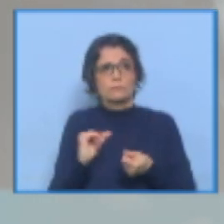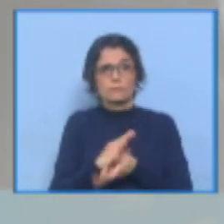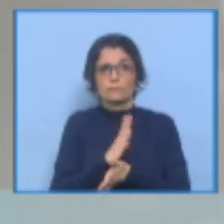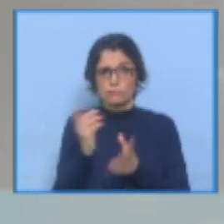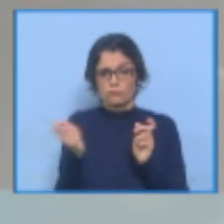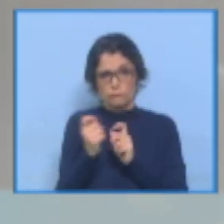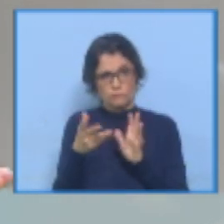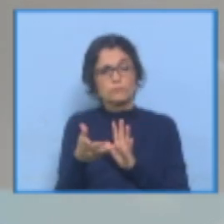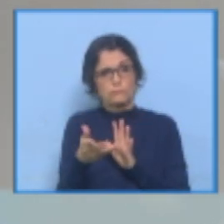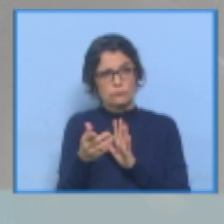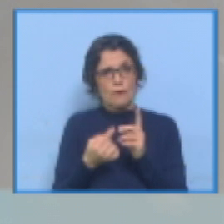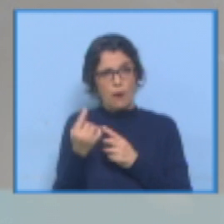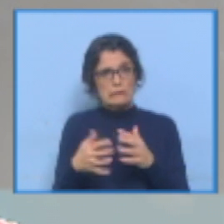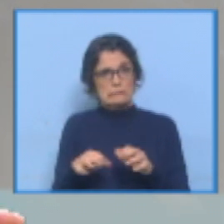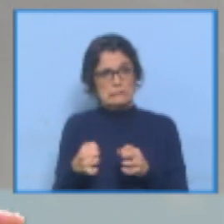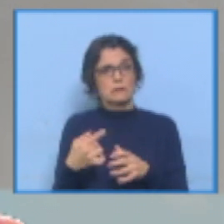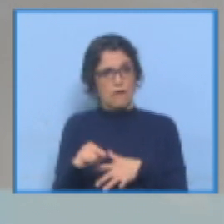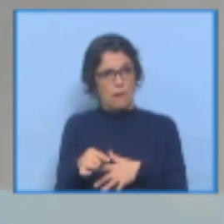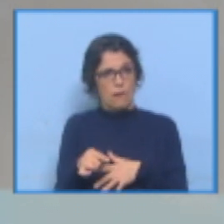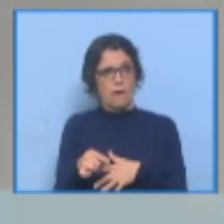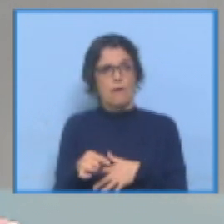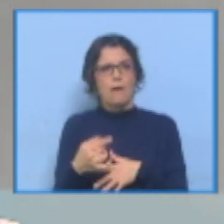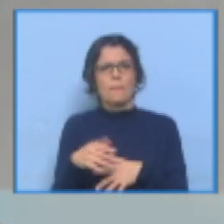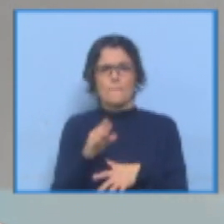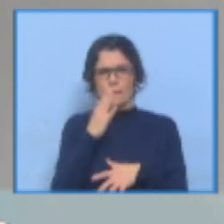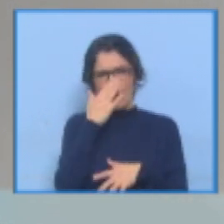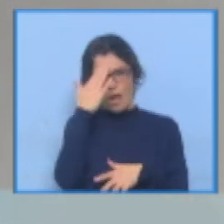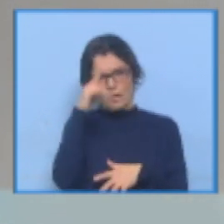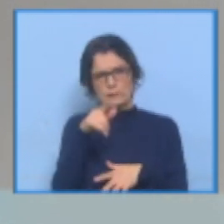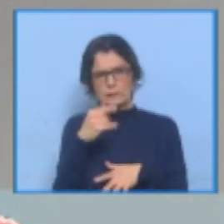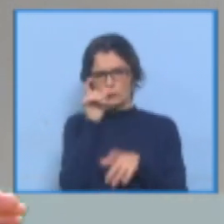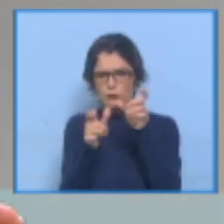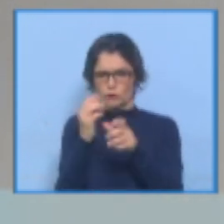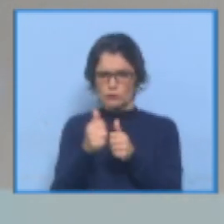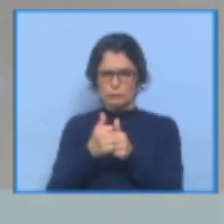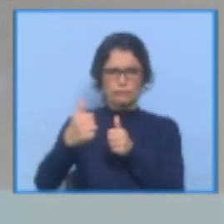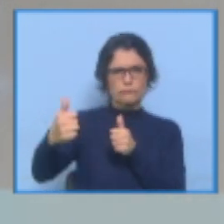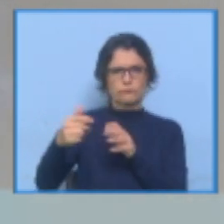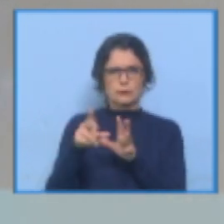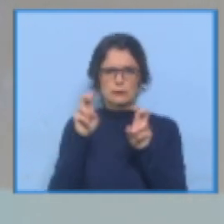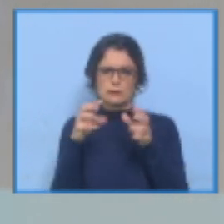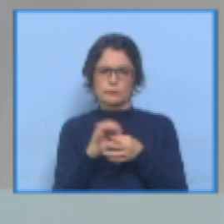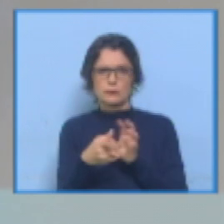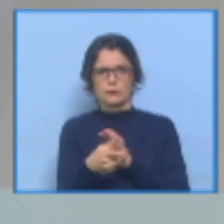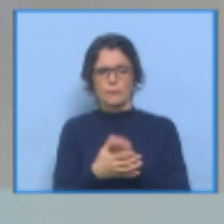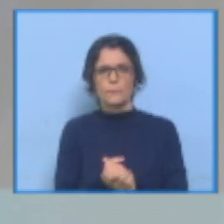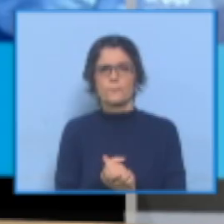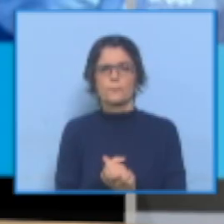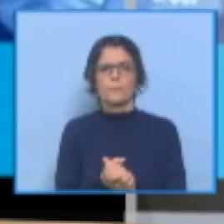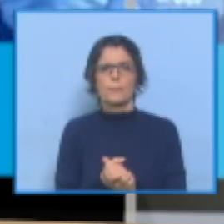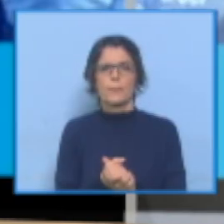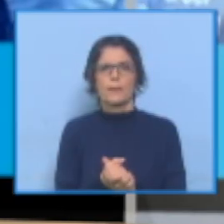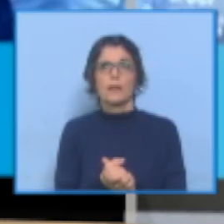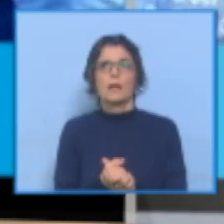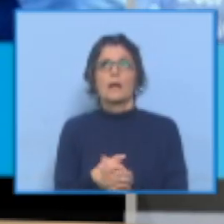atenção nos média, mas existe distanciamento das pessoas em relação à problemática da liberdade religiosa no mundo? Existe porque